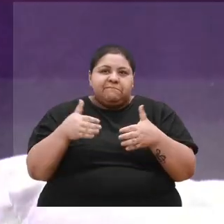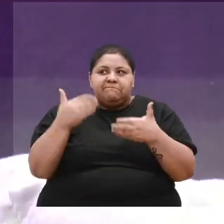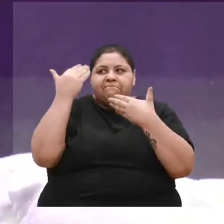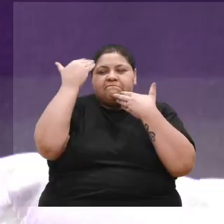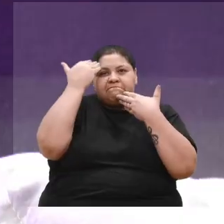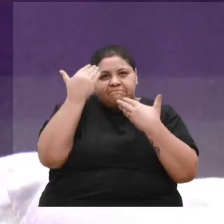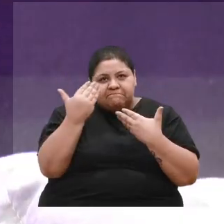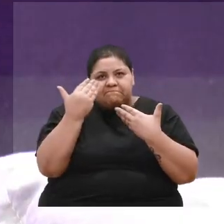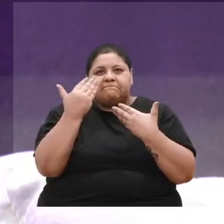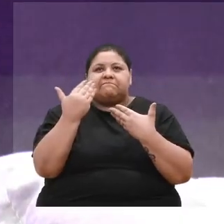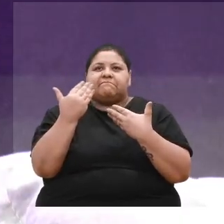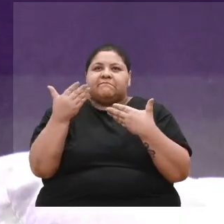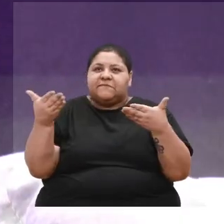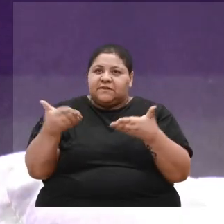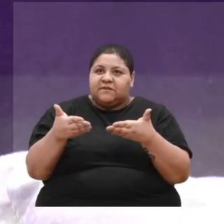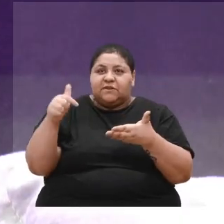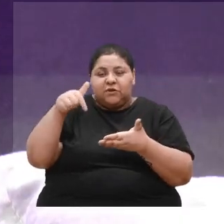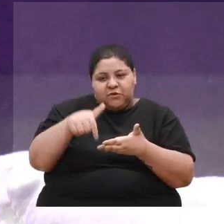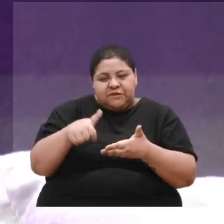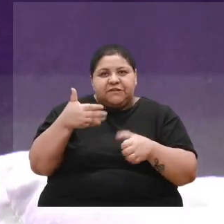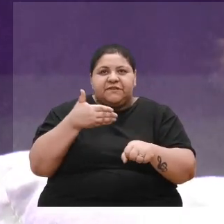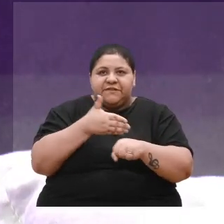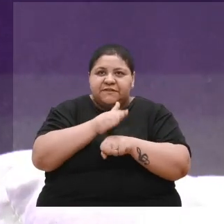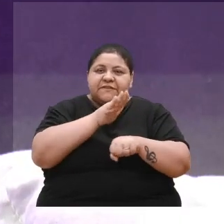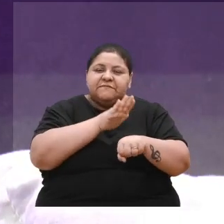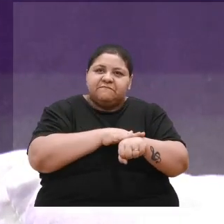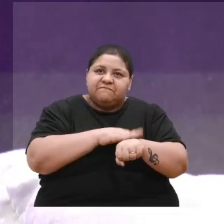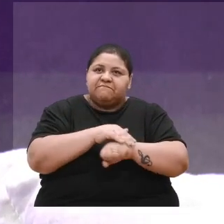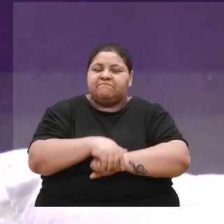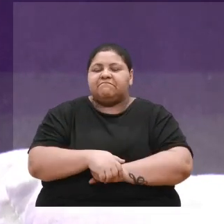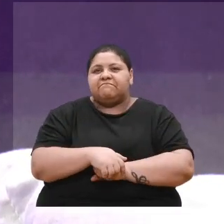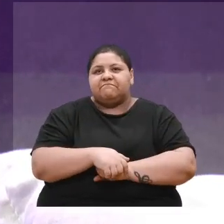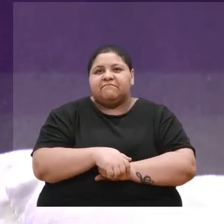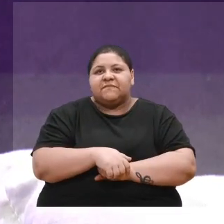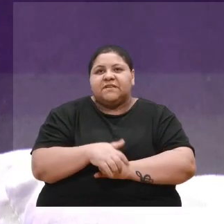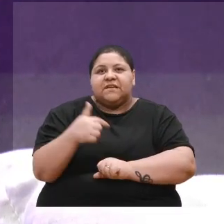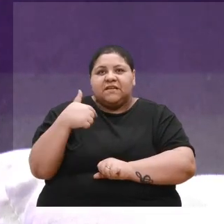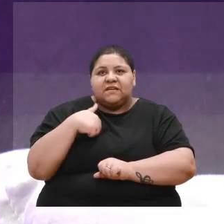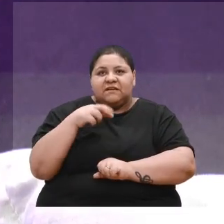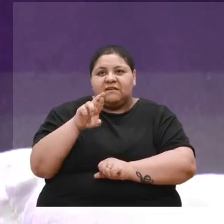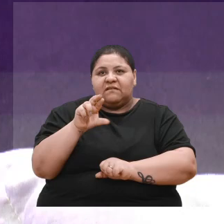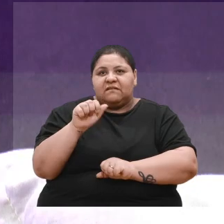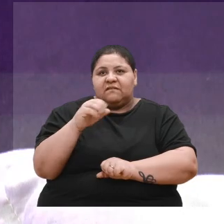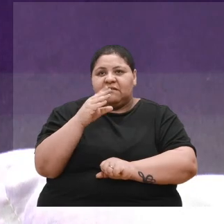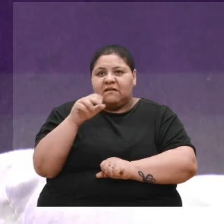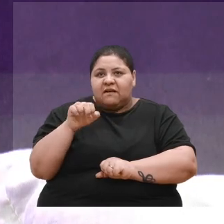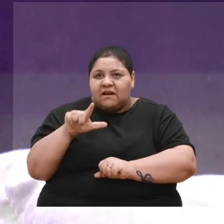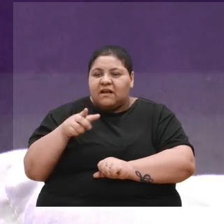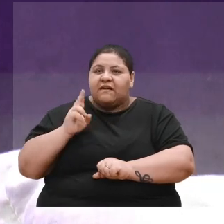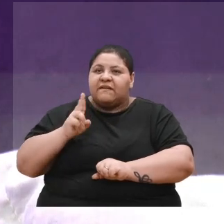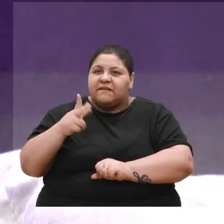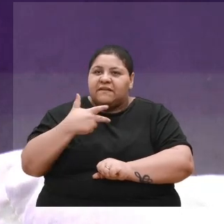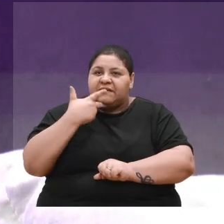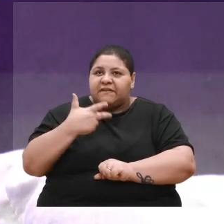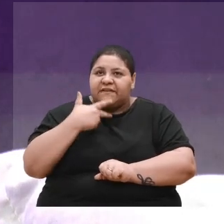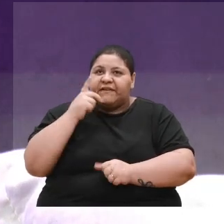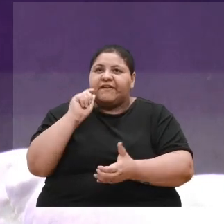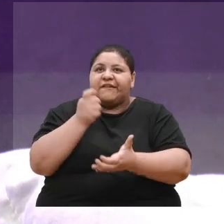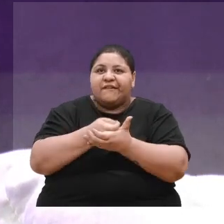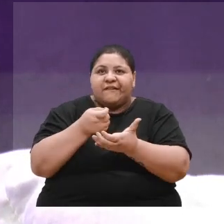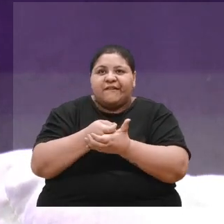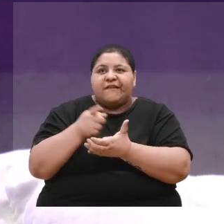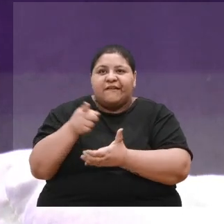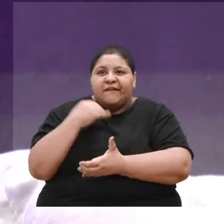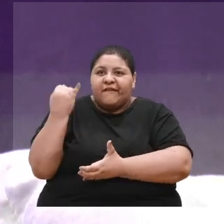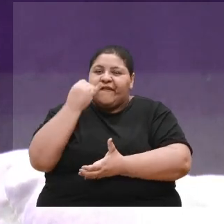então agradecer, né, a presença de estar aqui com vocês nesse momento. E uma coisa que a Raquel sempre dizia é que a nossa luta, ela